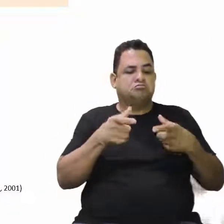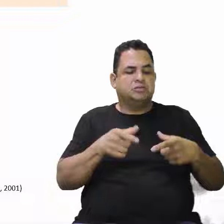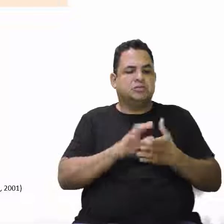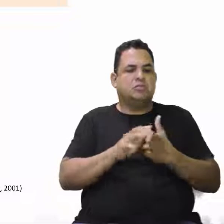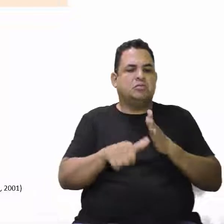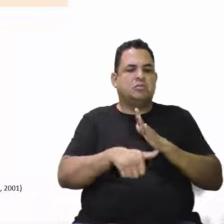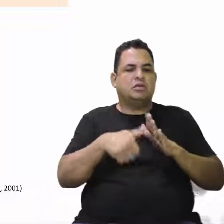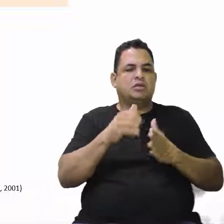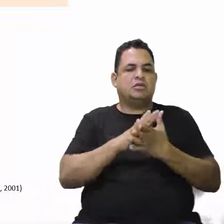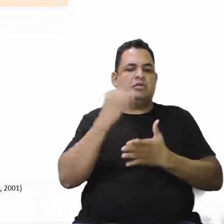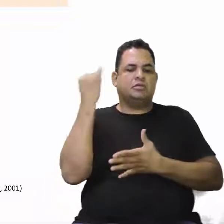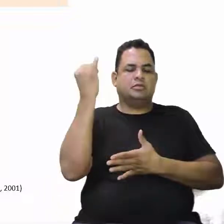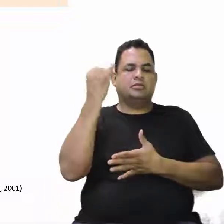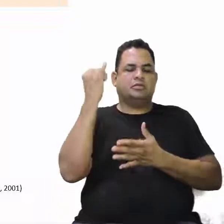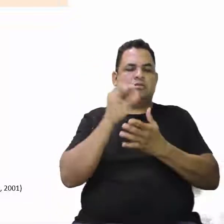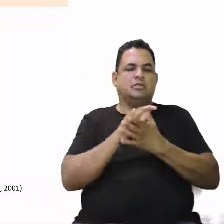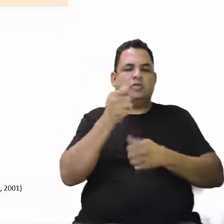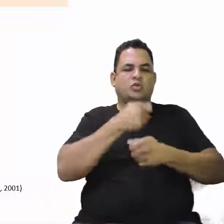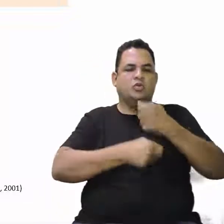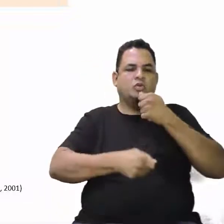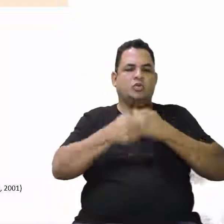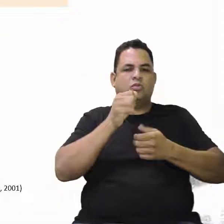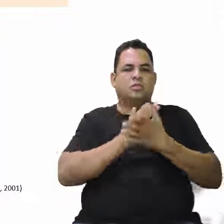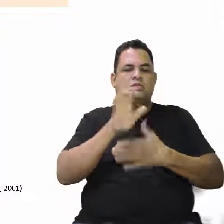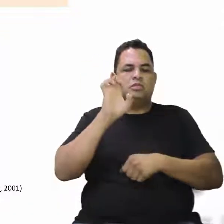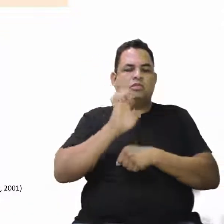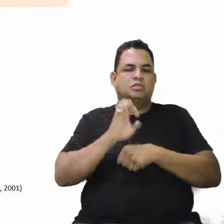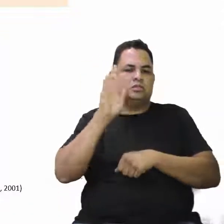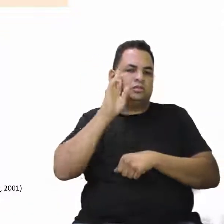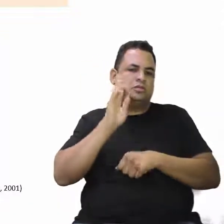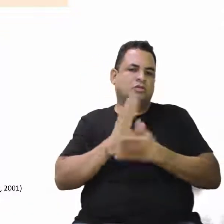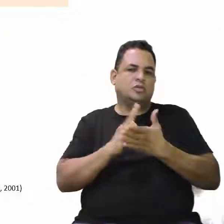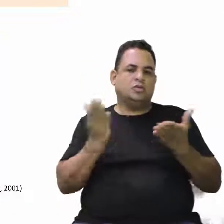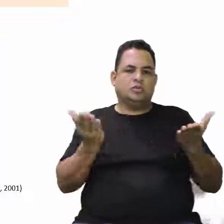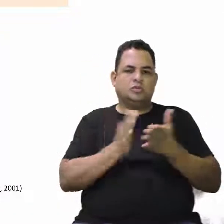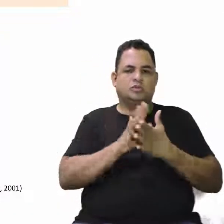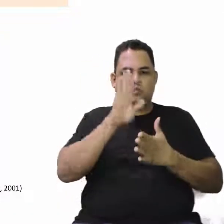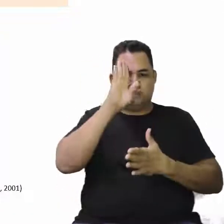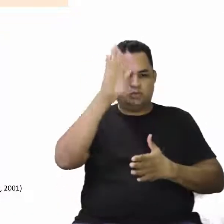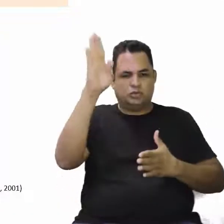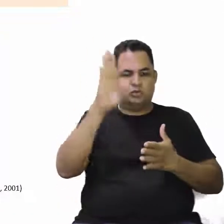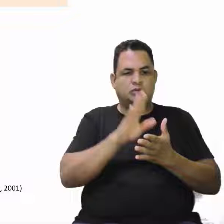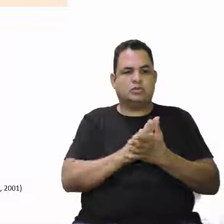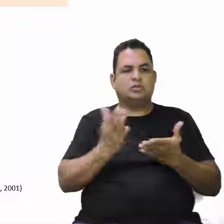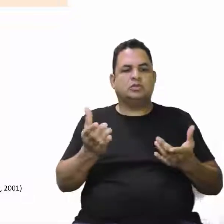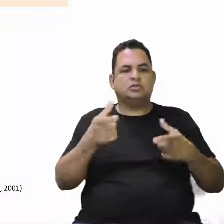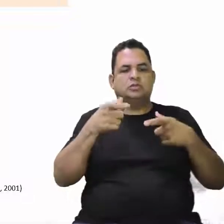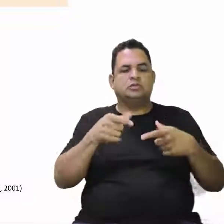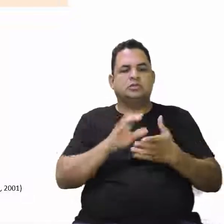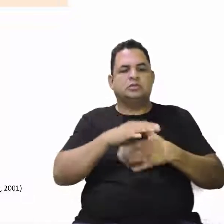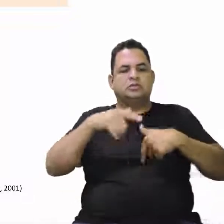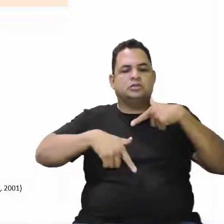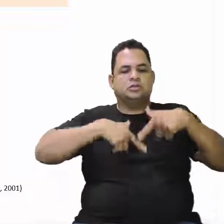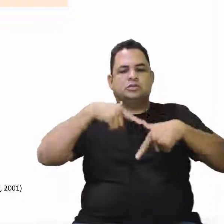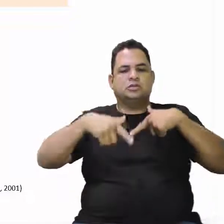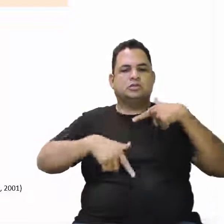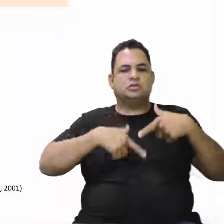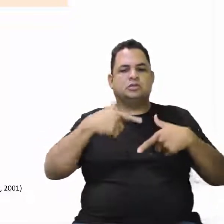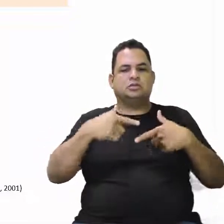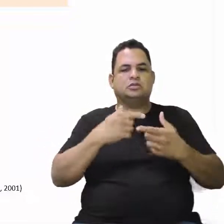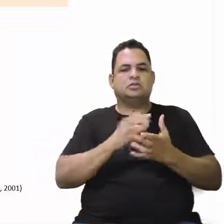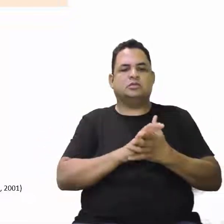aí para a economia do estado de Rondônia. E hoje, principalmente com o setor aí das atividades